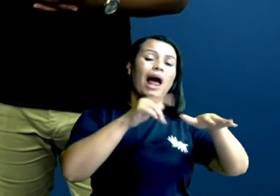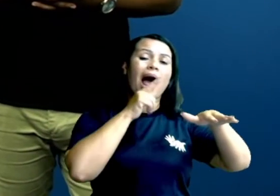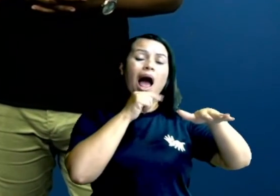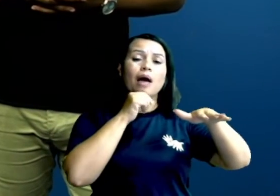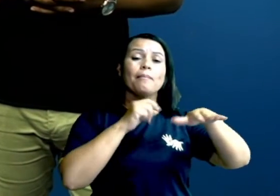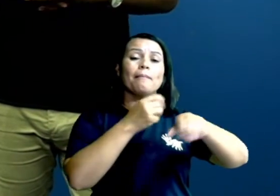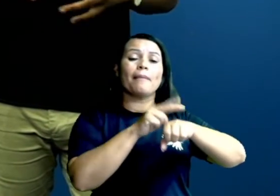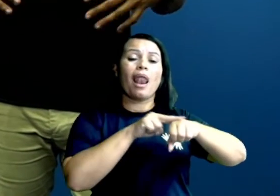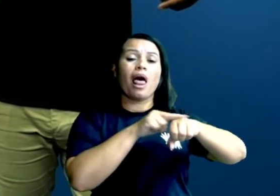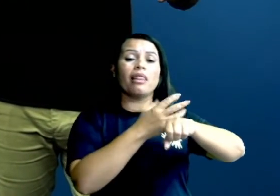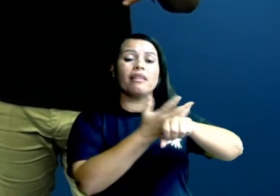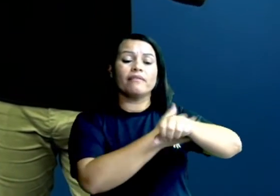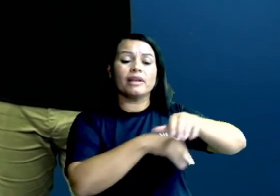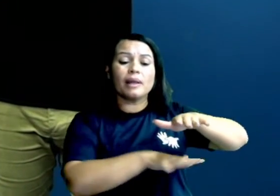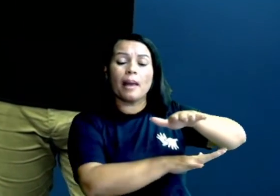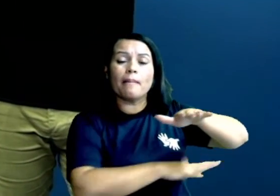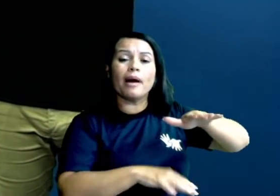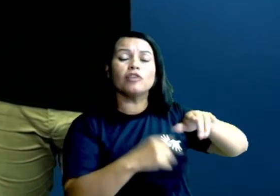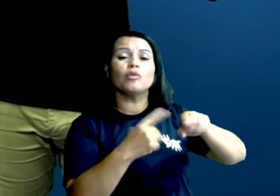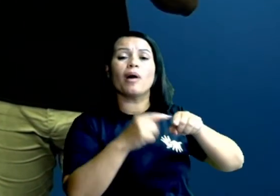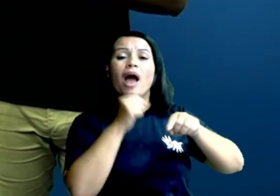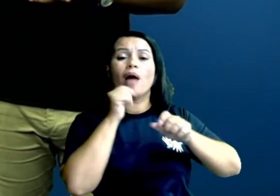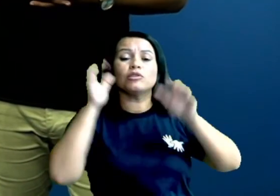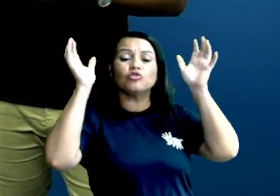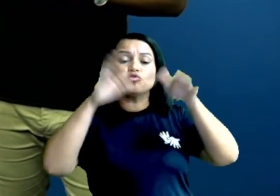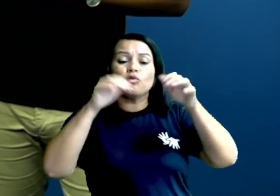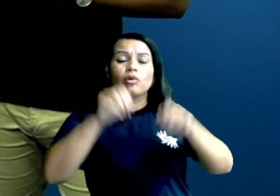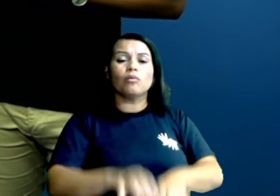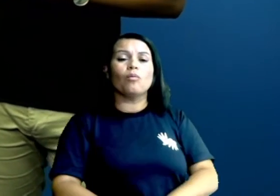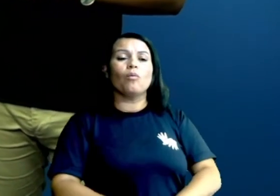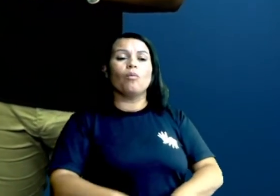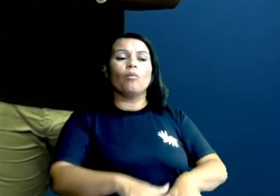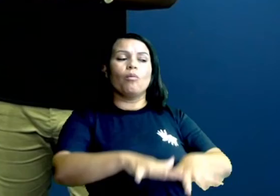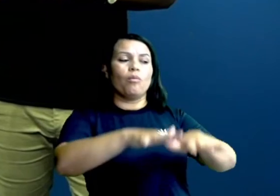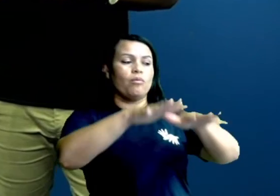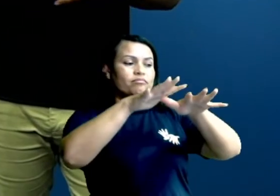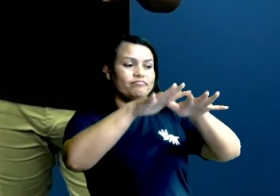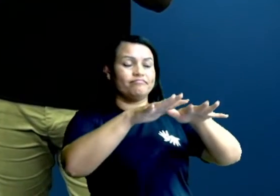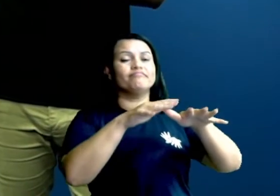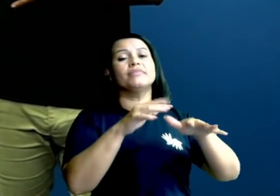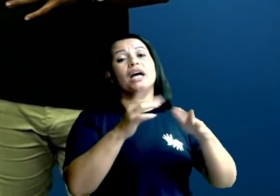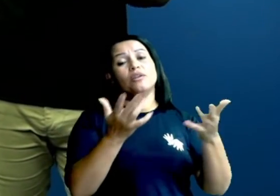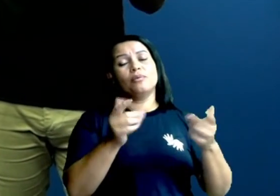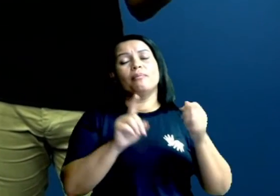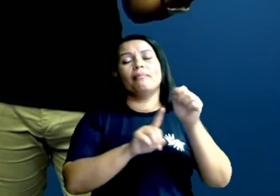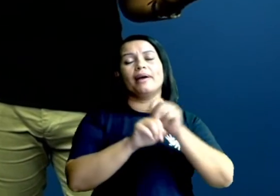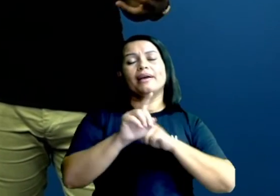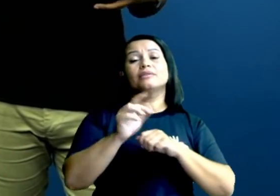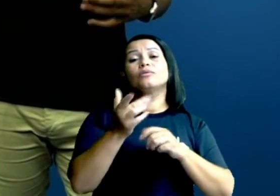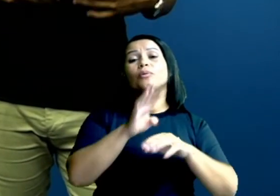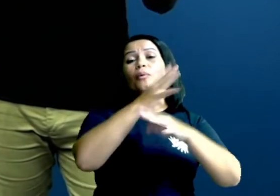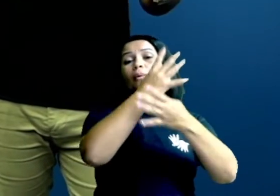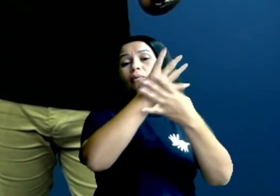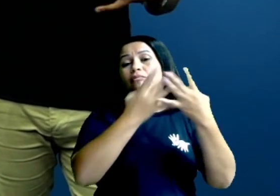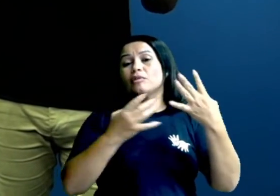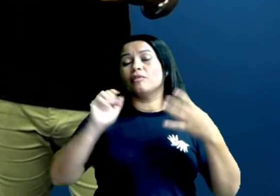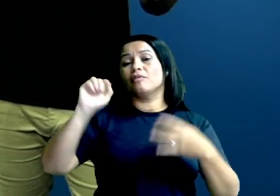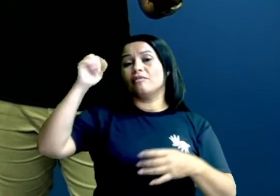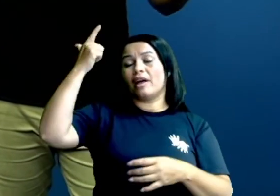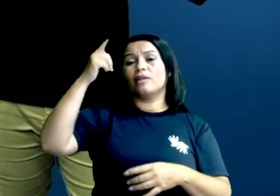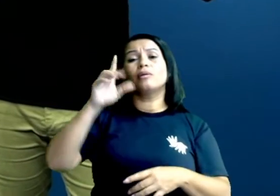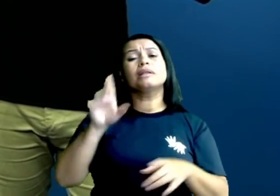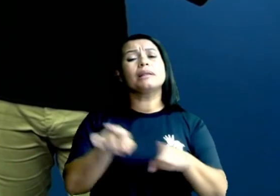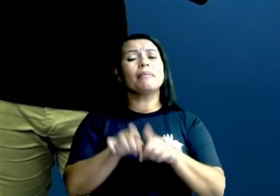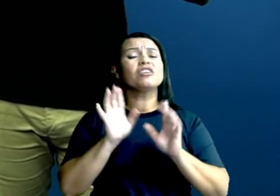questão das enchentes dos rios que vão alagar parte do território, né, no verão. Já no inverno você tem o contrário, não chove, então